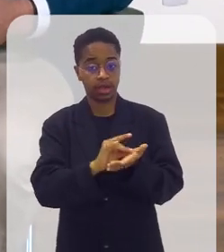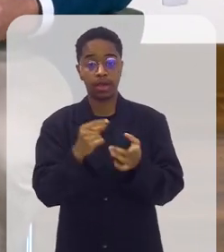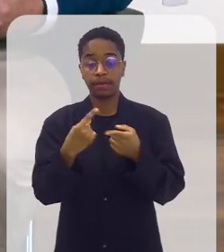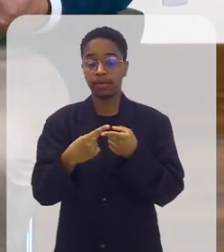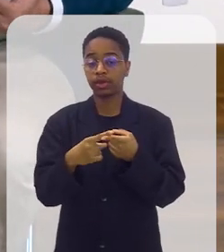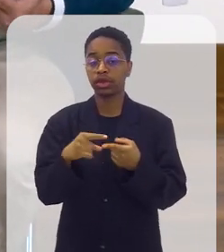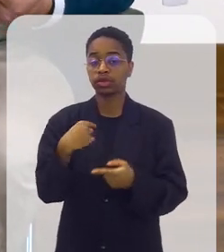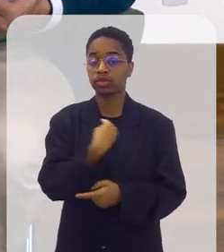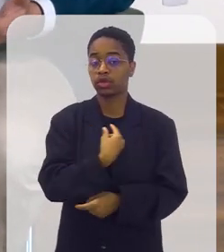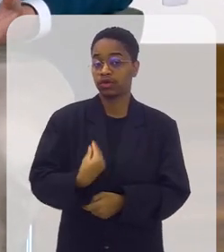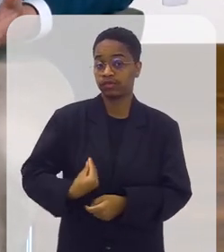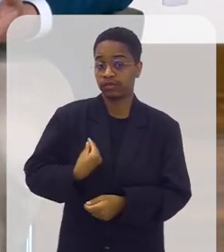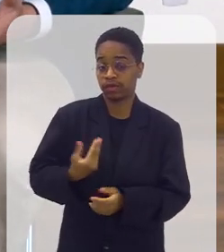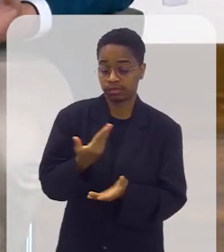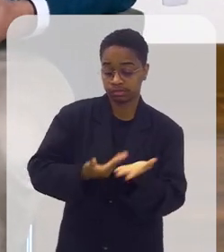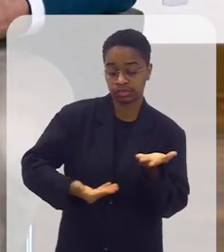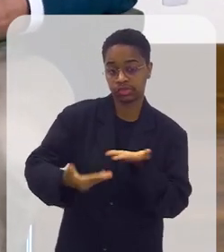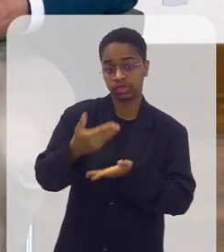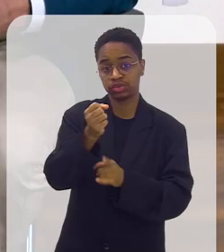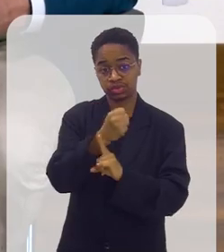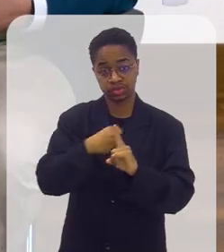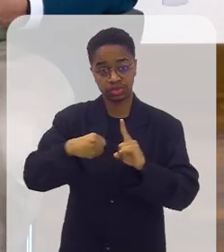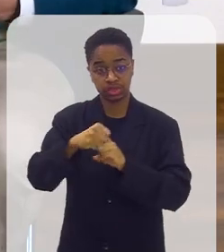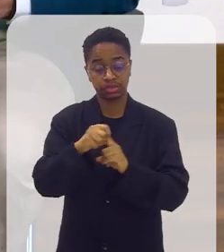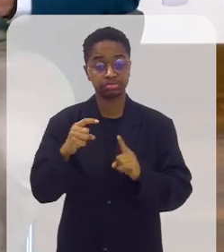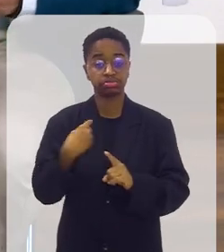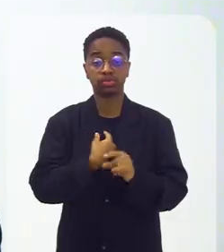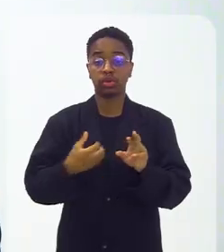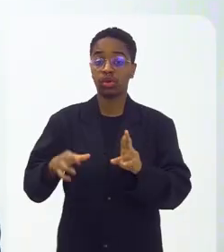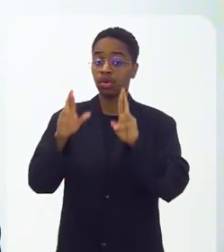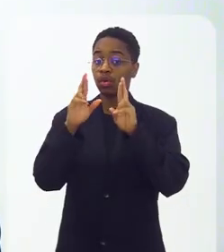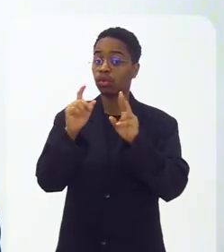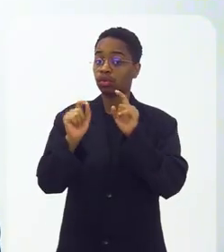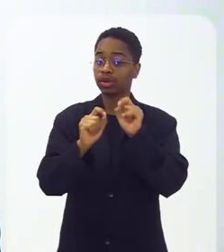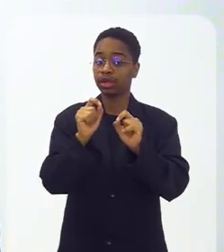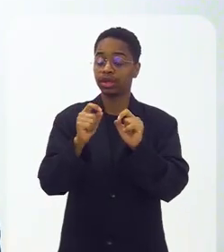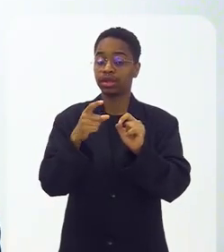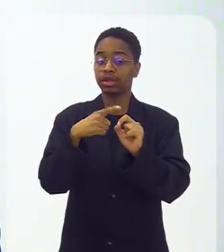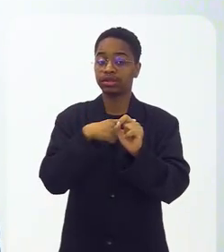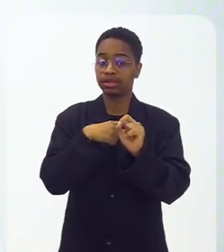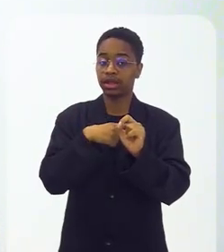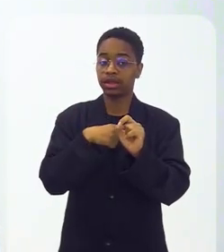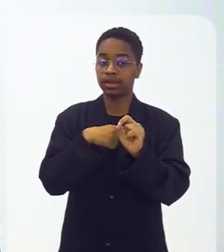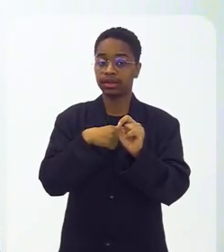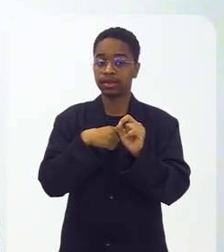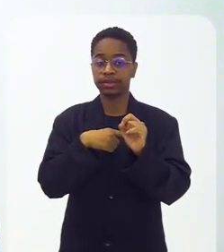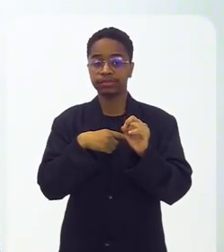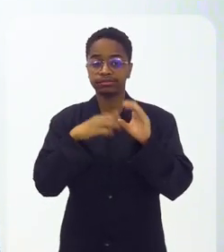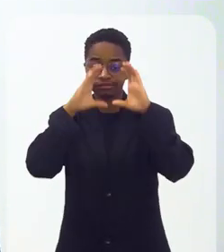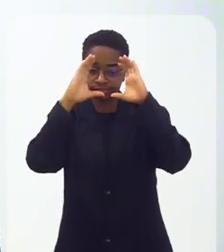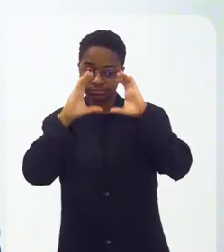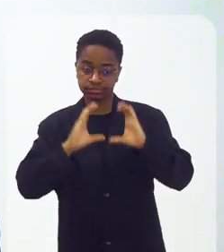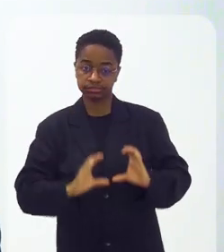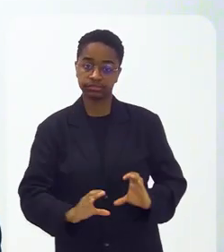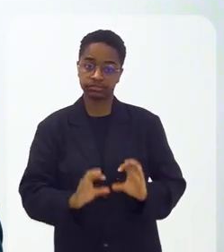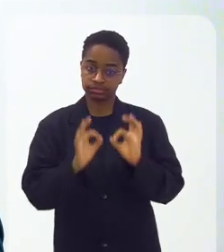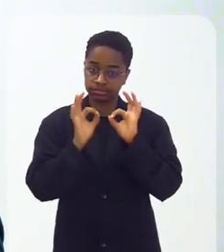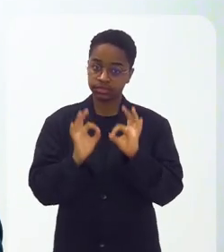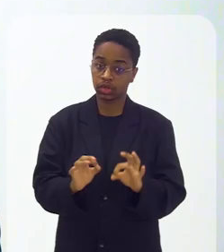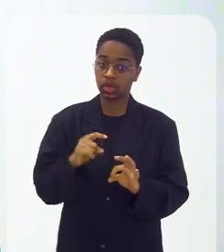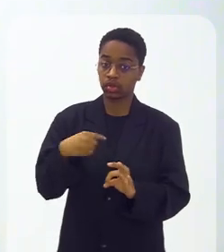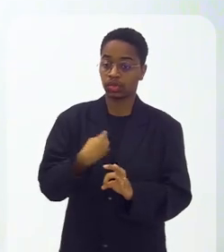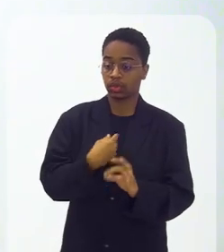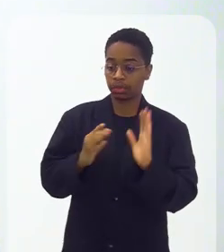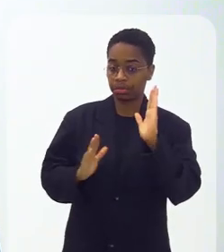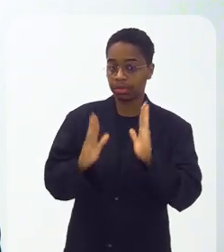Porque nós vivemos em sociedade e o que a gente espera é que tenhamos parâmetros civilizatórios, né? Que a nossa